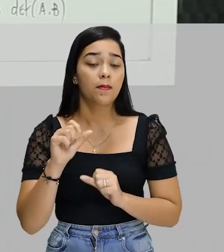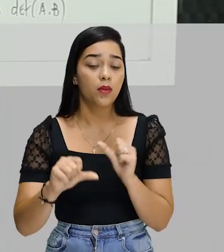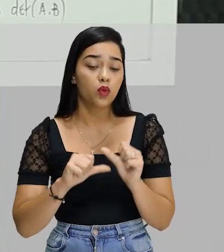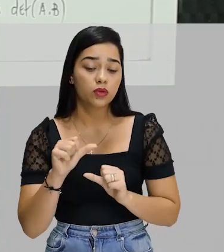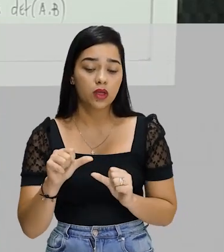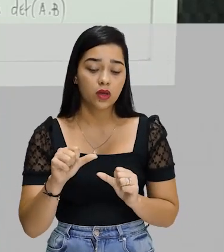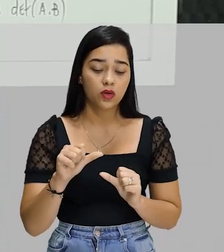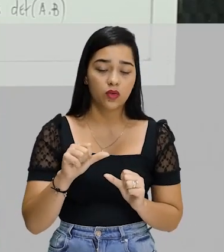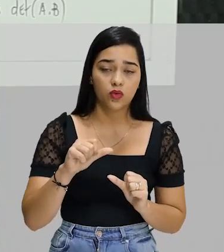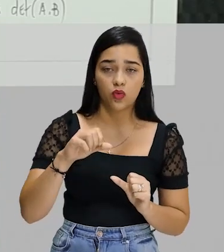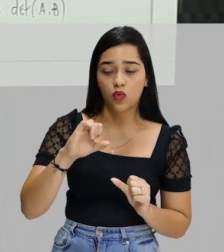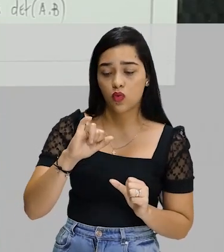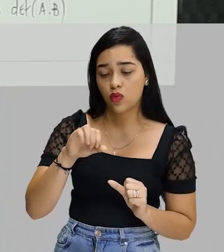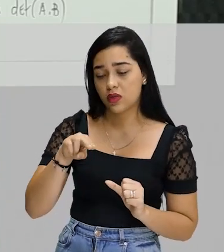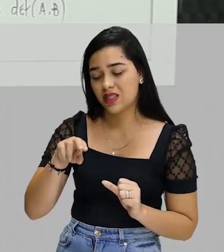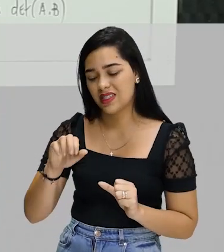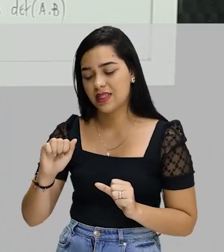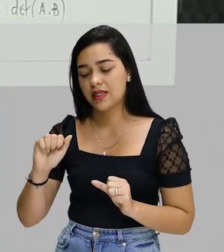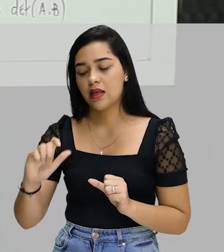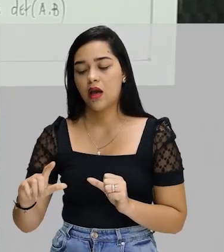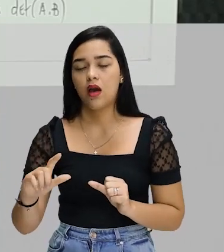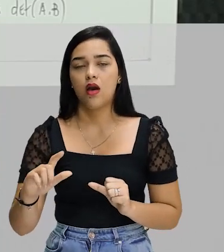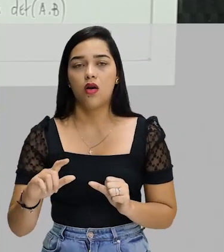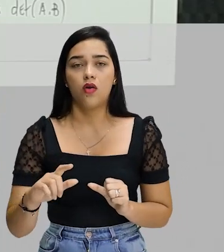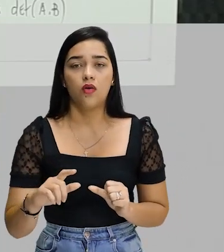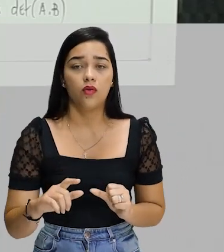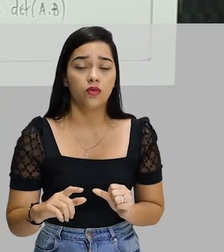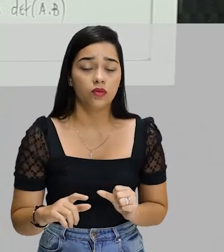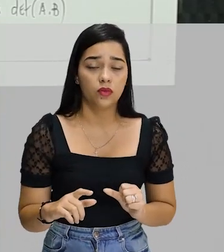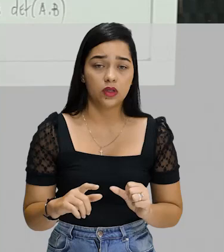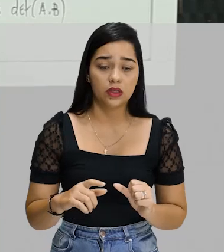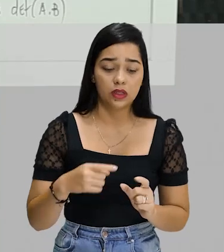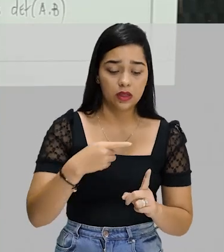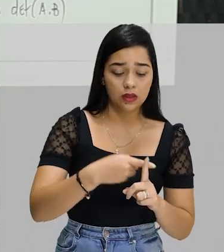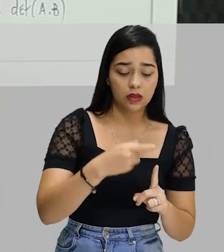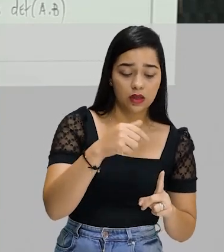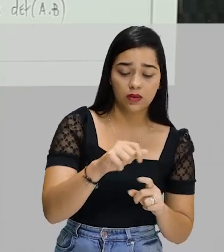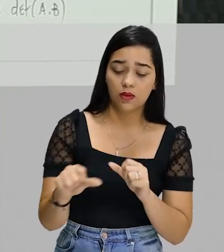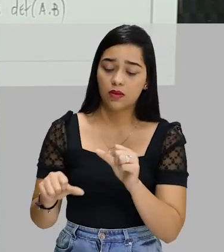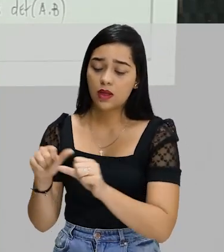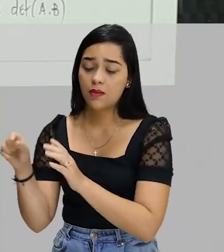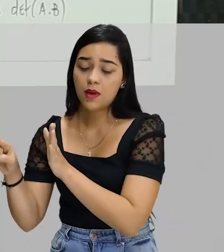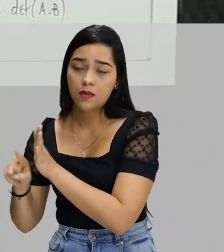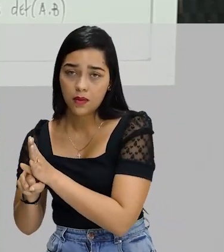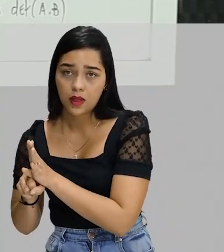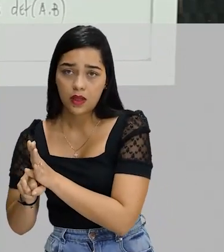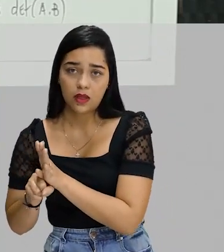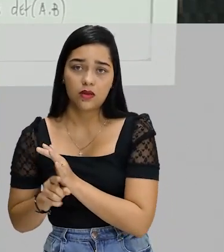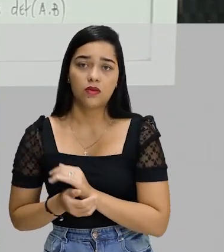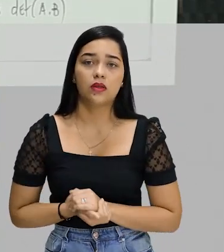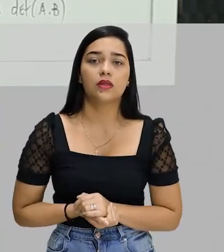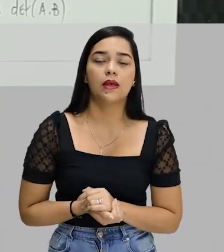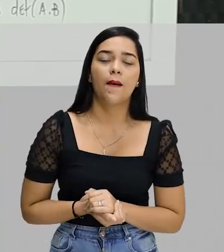o sinal. Muda apenas o sinal, ou seja, fica o oposto do determinante da matriz original.